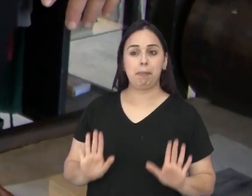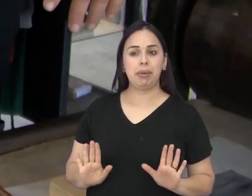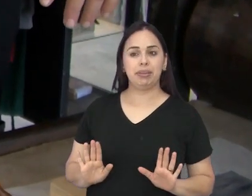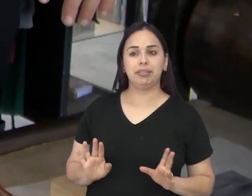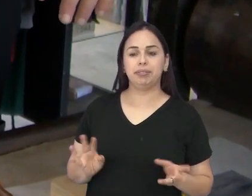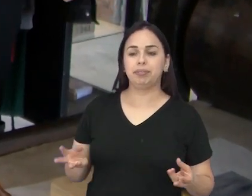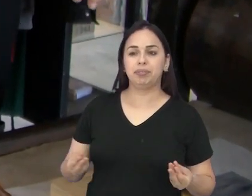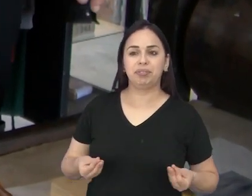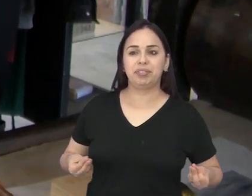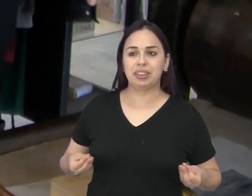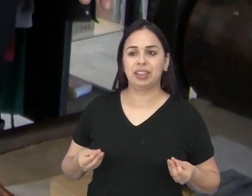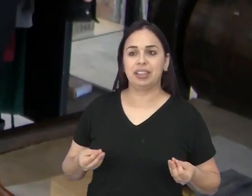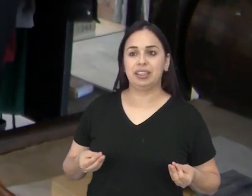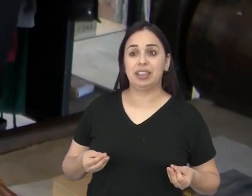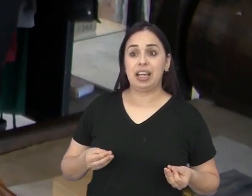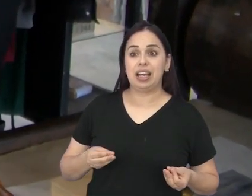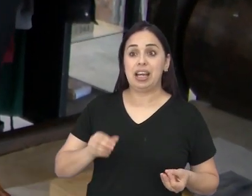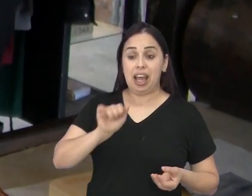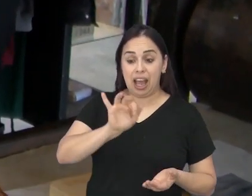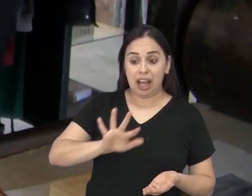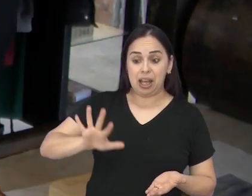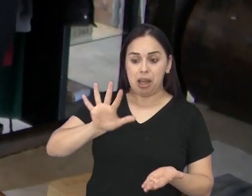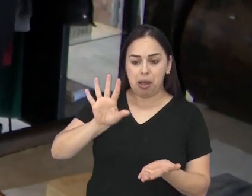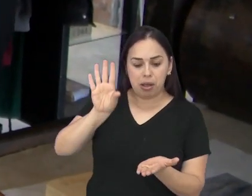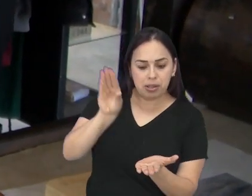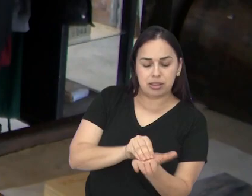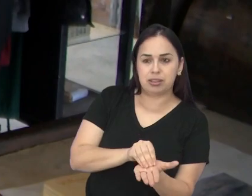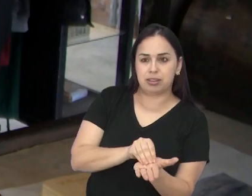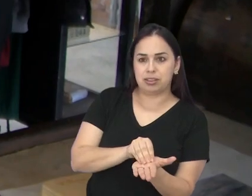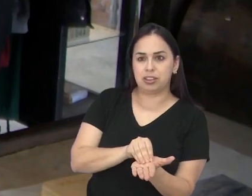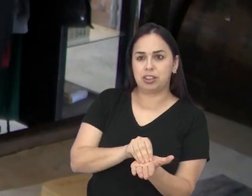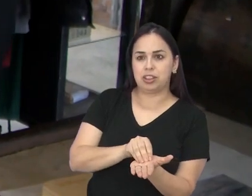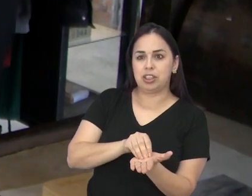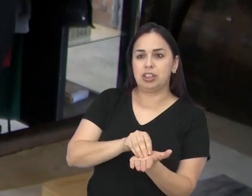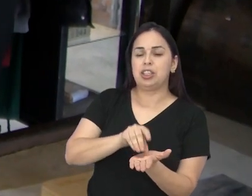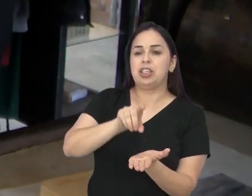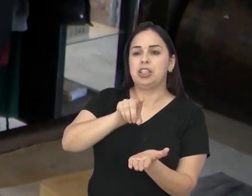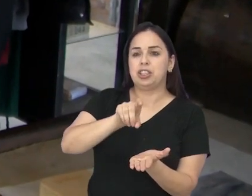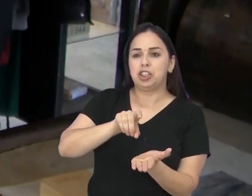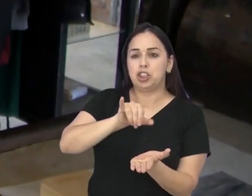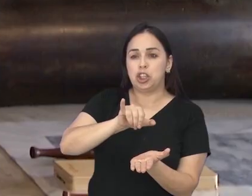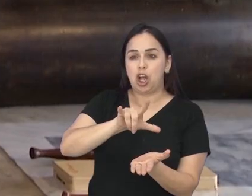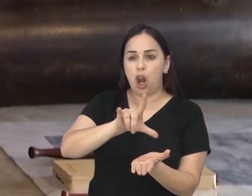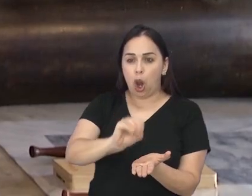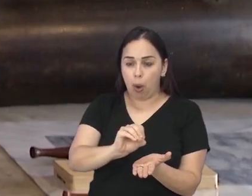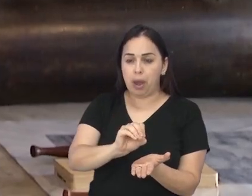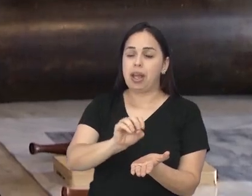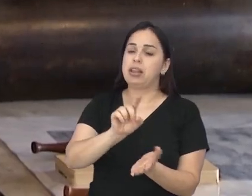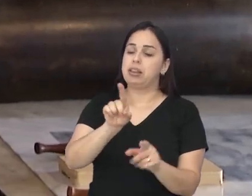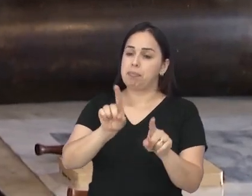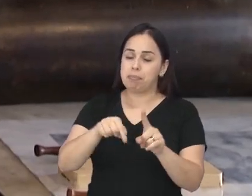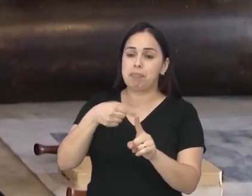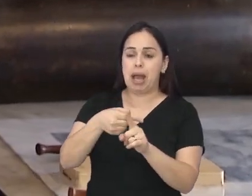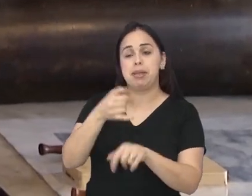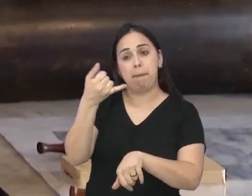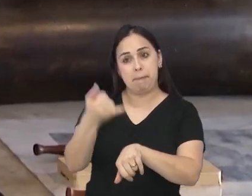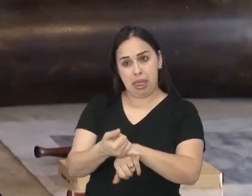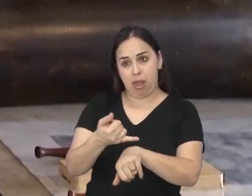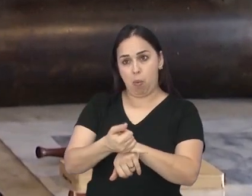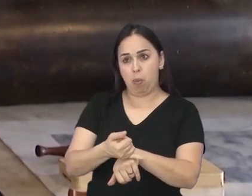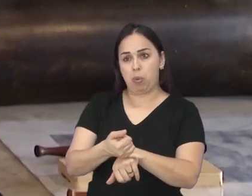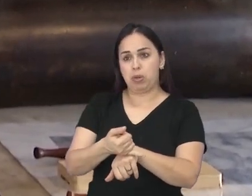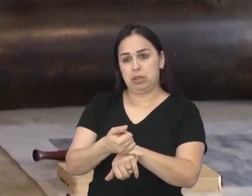Mas assim, gravura mesmo é estilo e metal, porque você